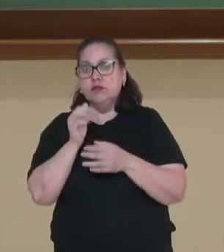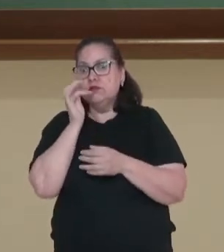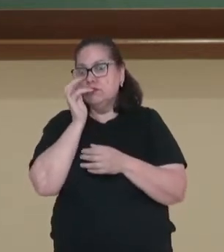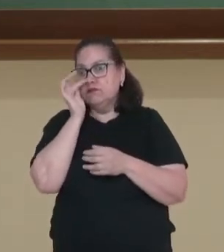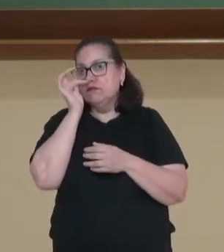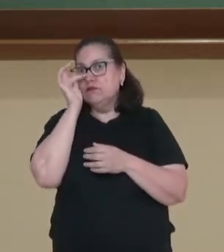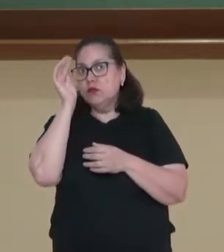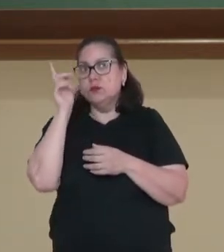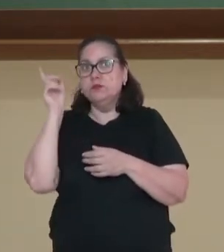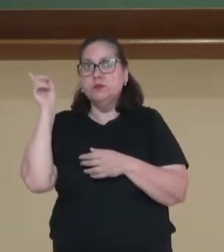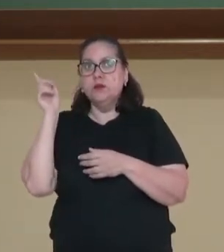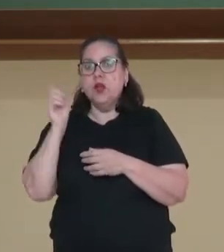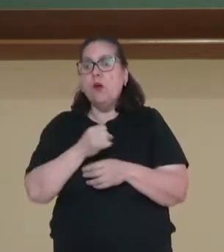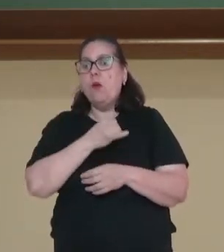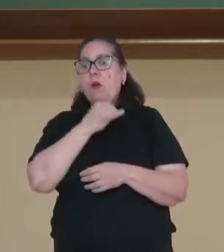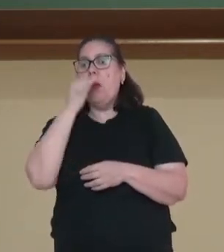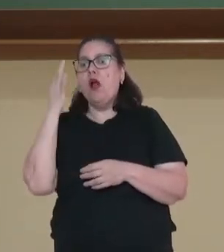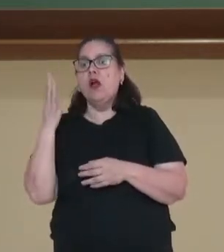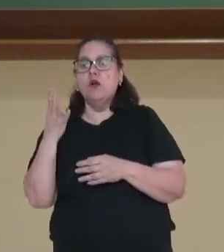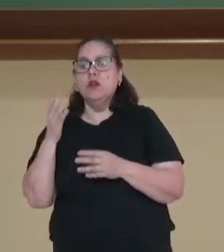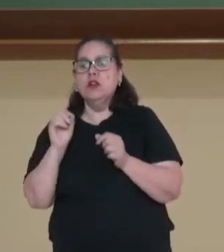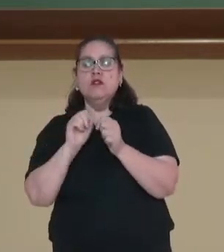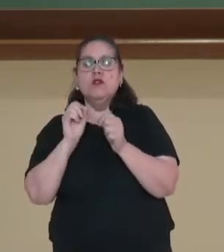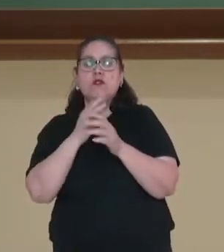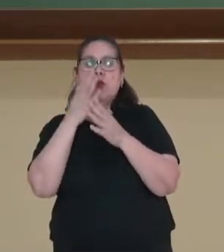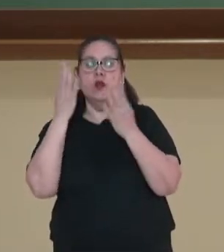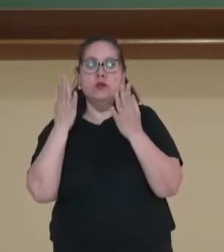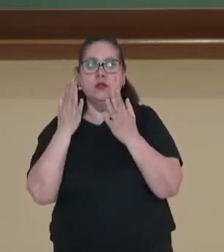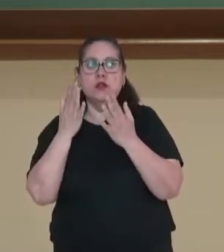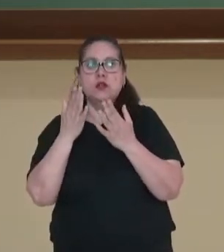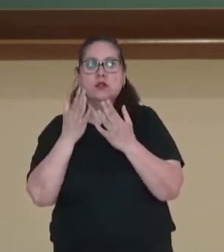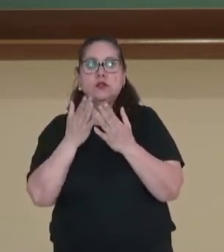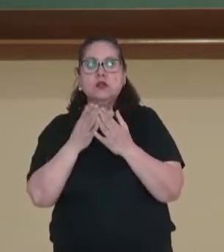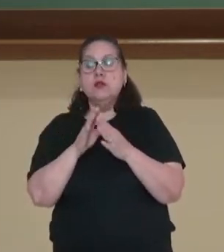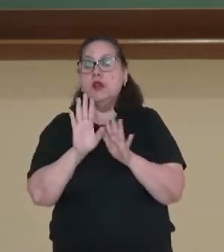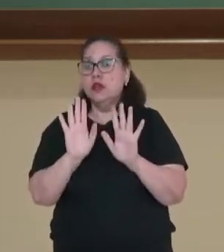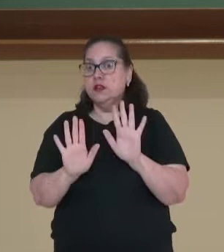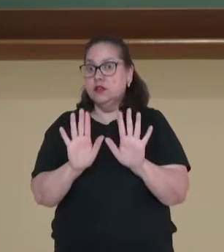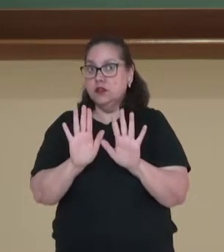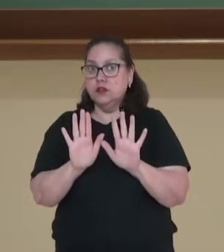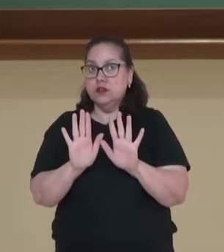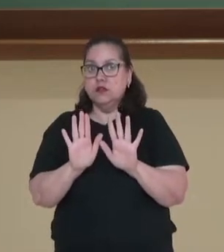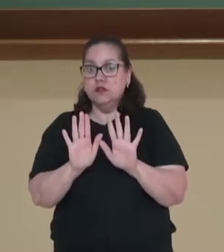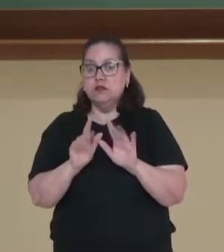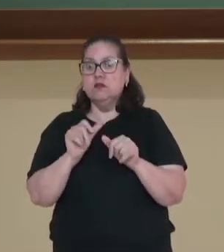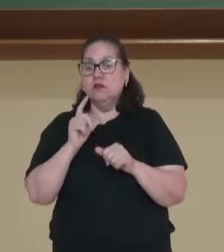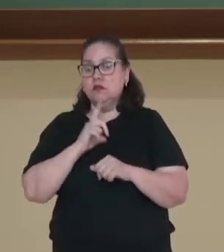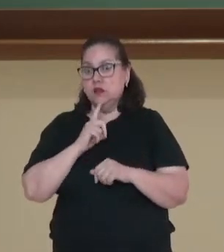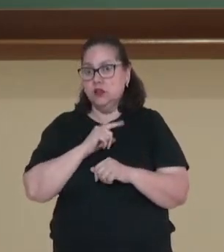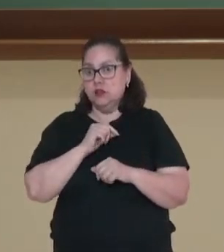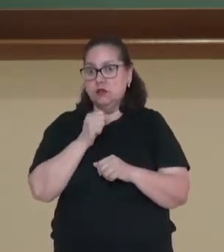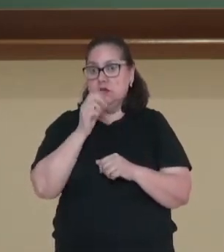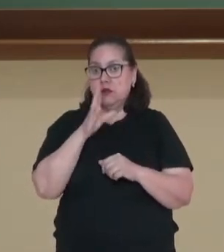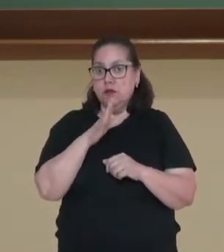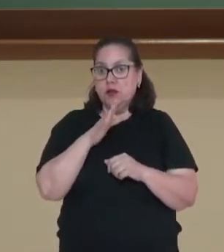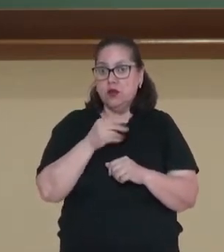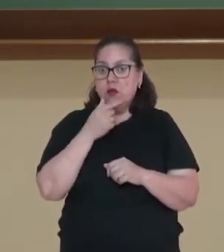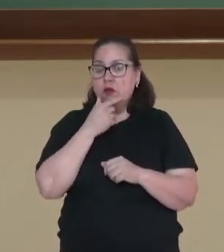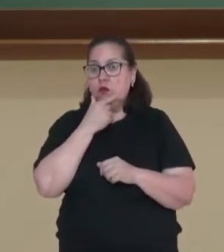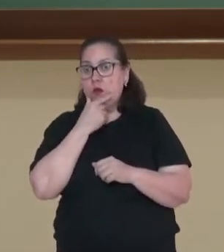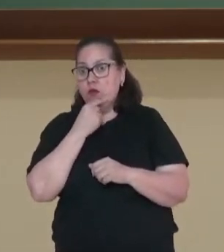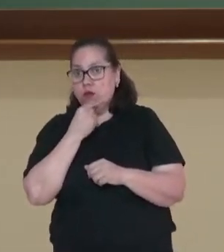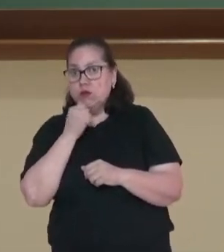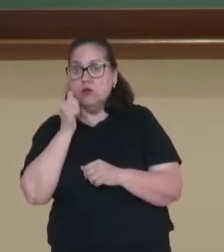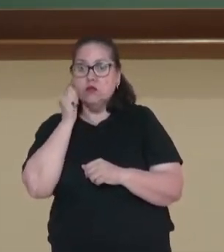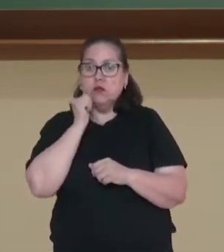tá? Quais partes, né? O que, que forma essa flor? Geralmente, ela vai ter tanto a parte masculina quanto a